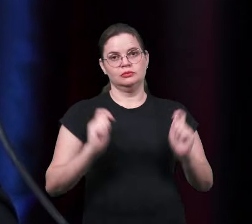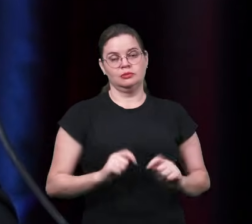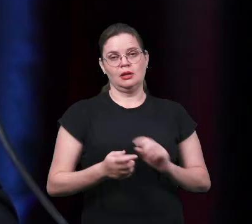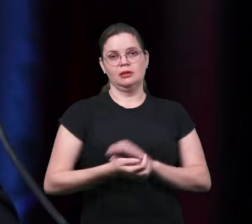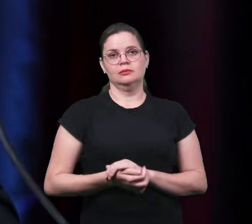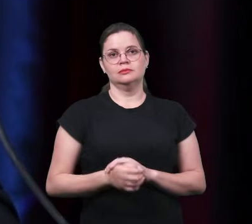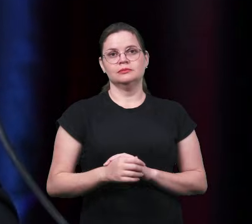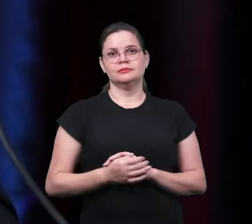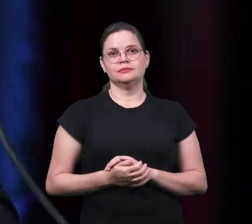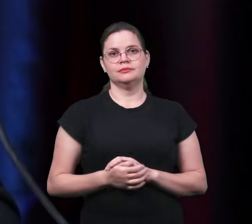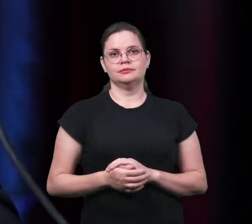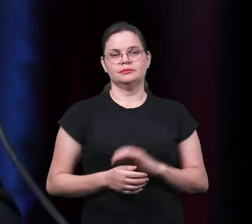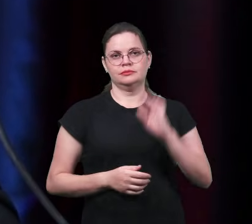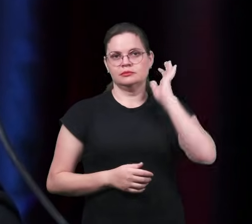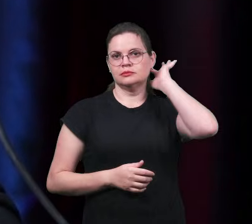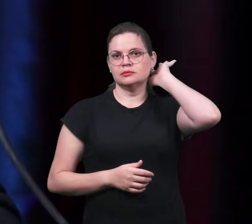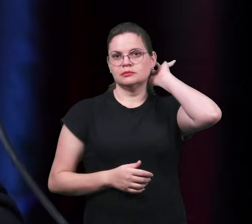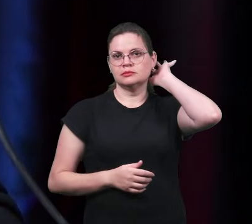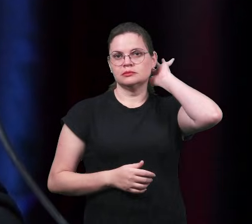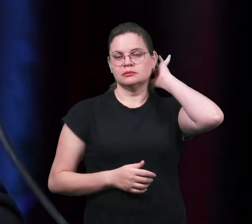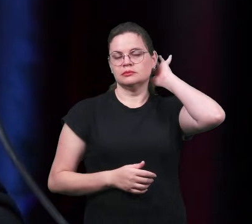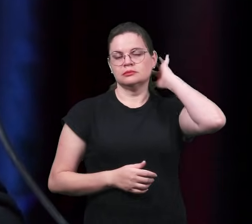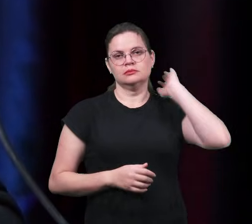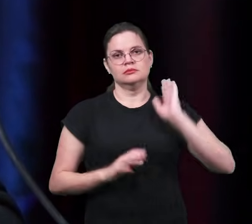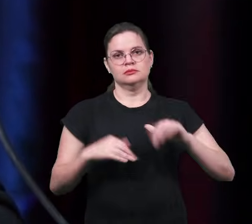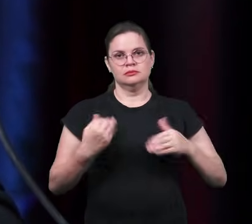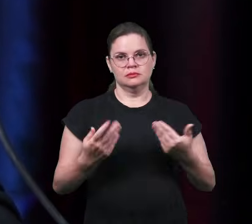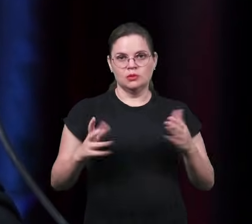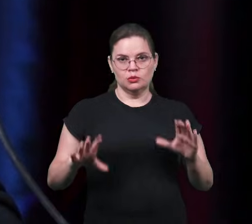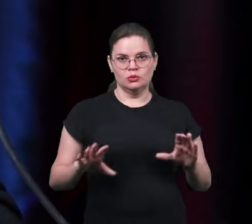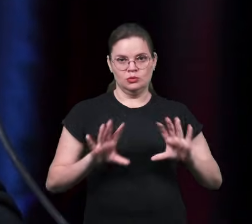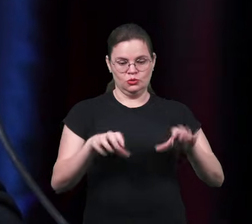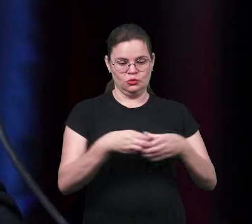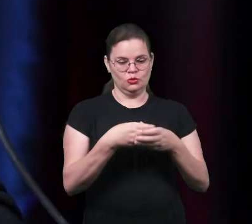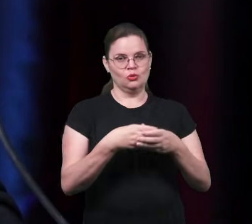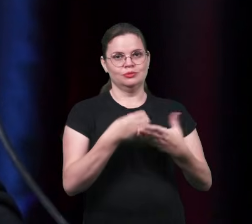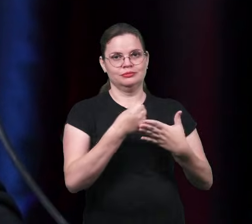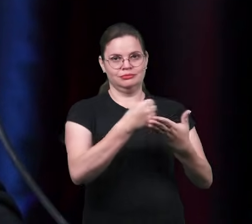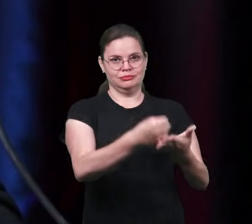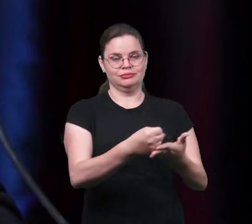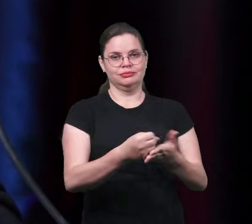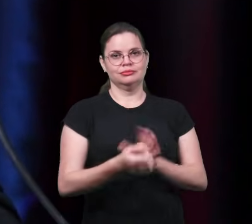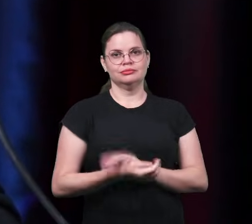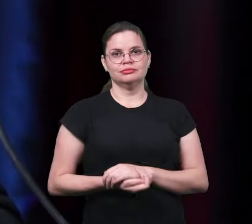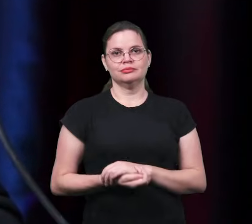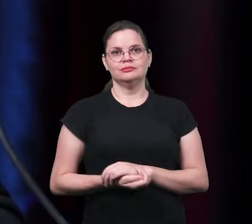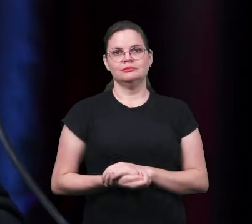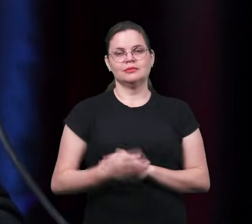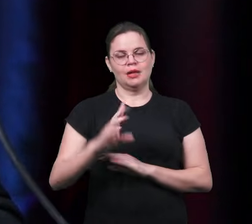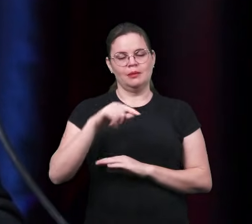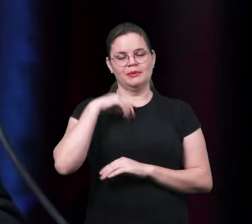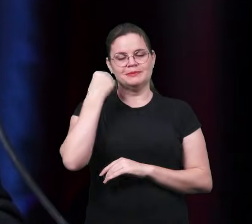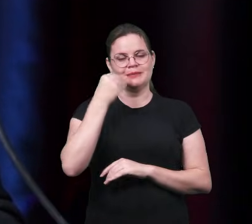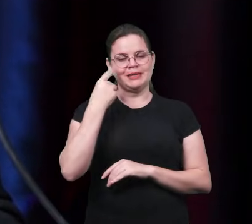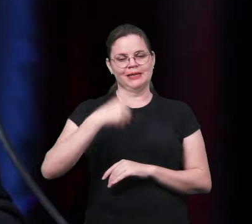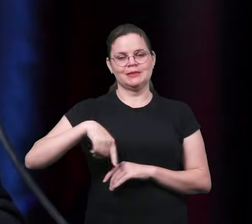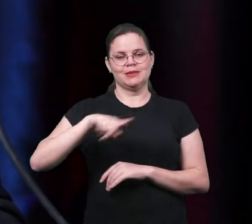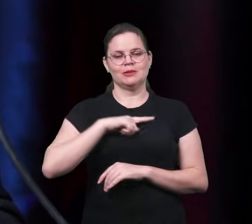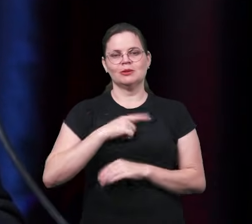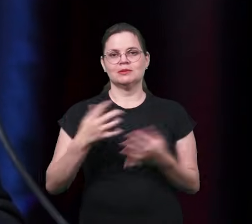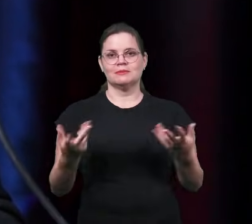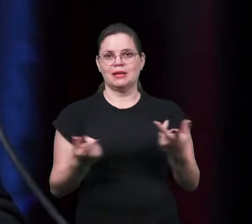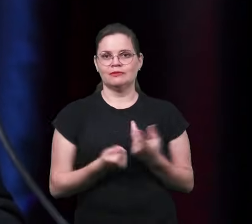assistência que o Senhor orientou que fizéssemos, né? É uma experiência maravilhosa que nós estamos